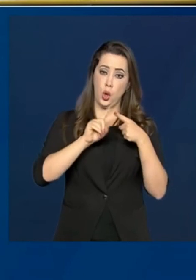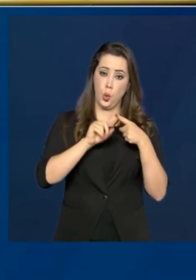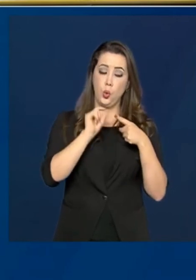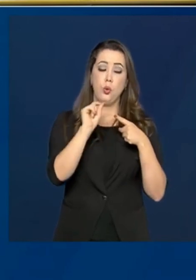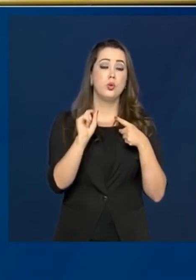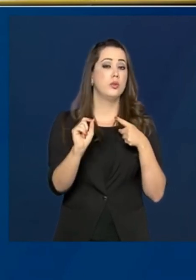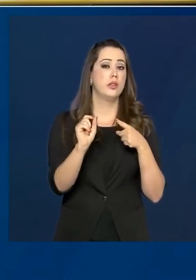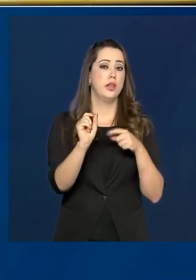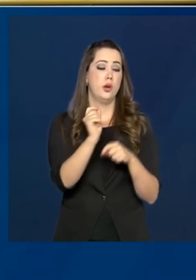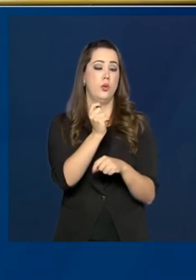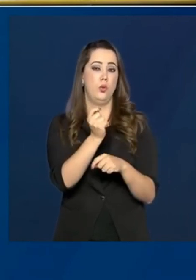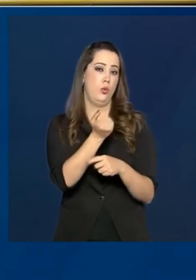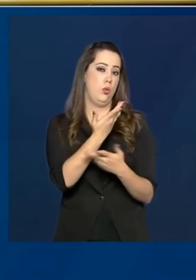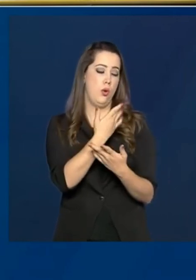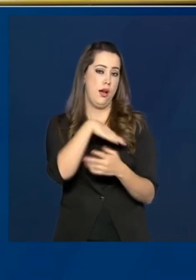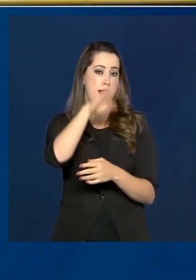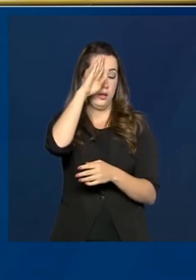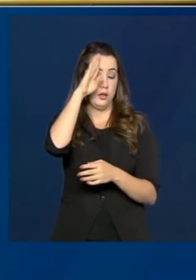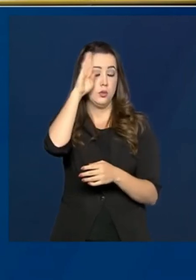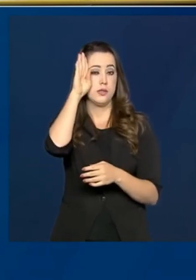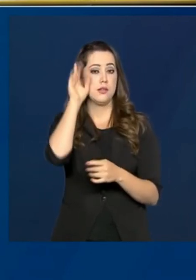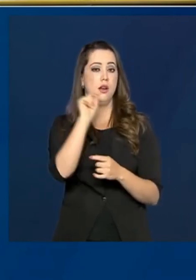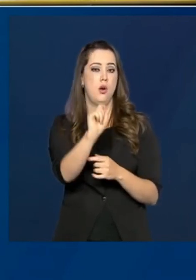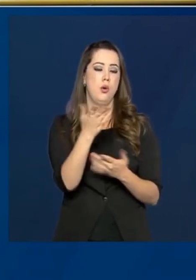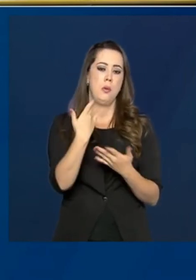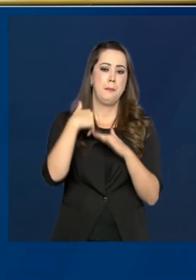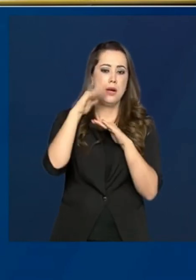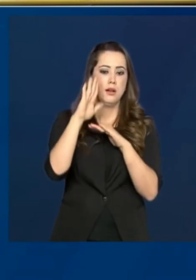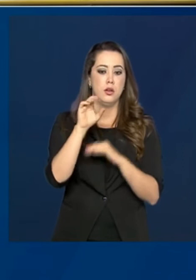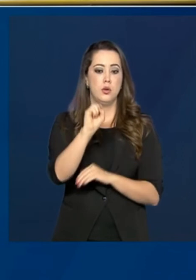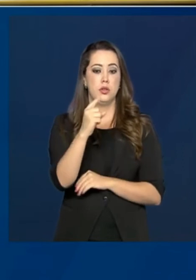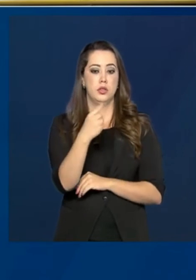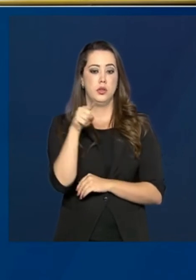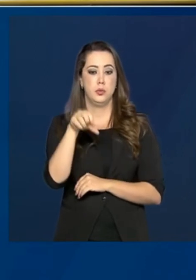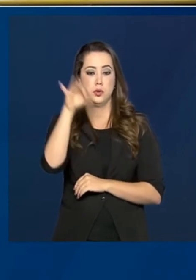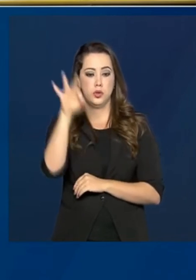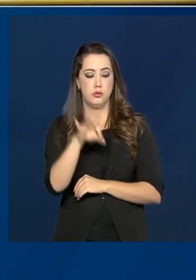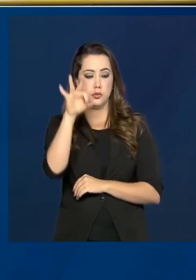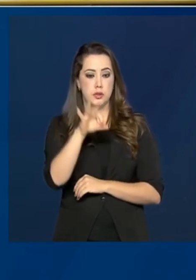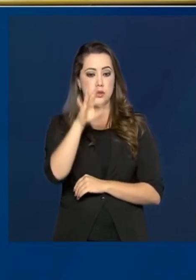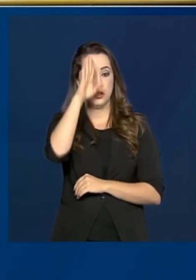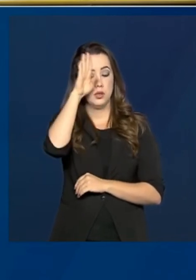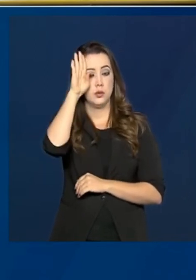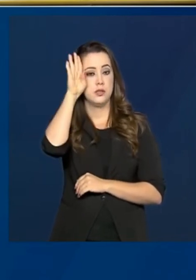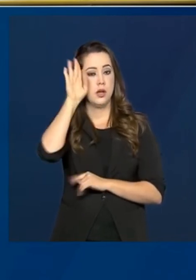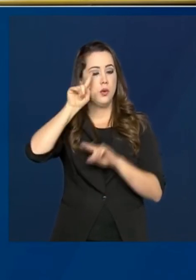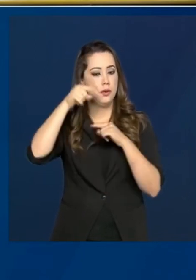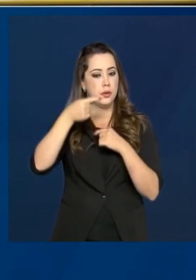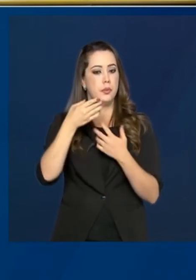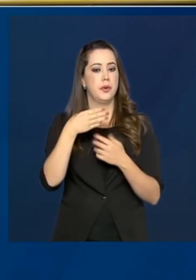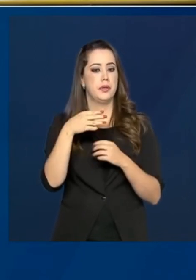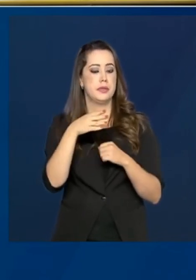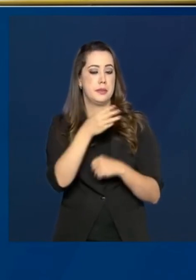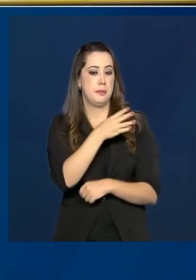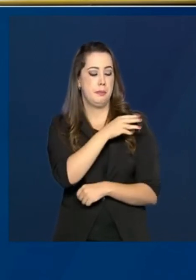maior parte da amostra tem nível superior completo, 81,9%, seguido dos profissionais com ensino médio